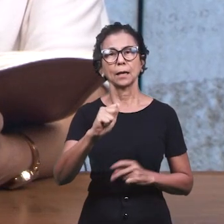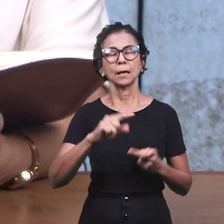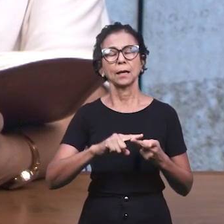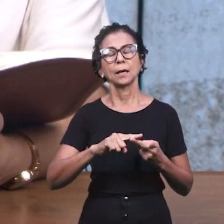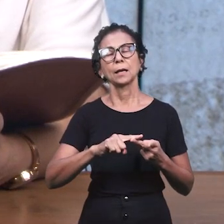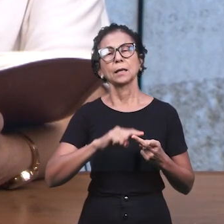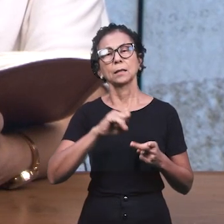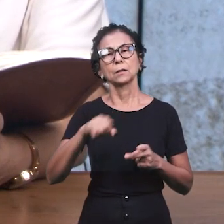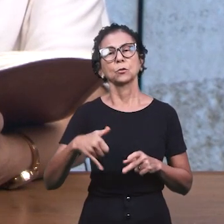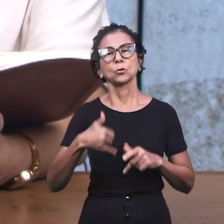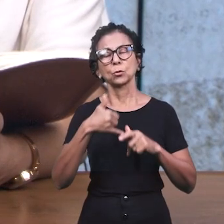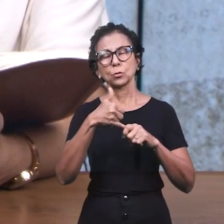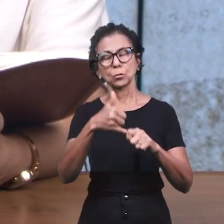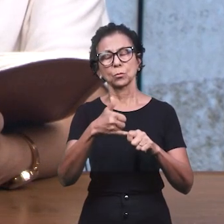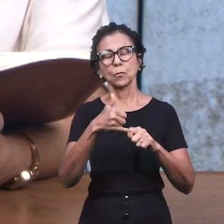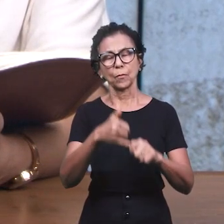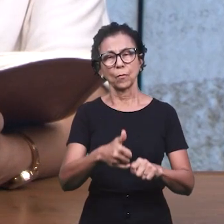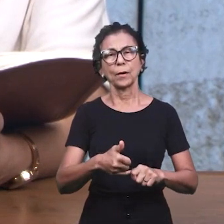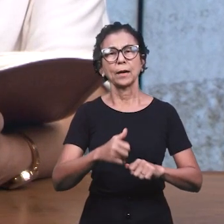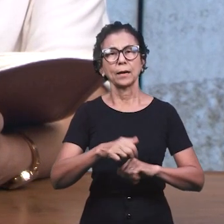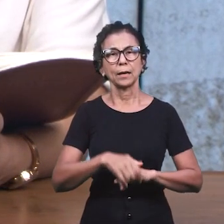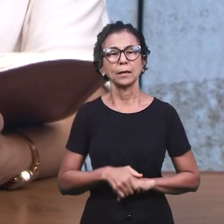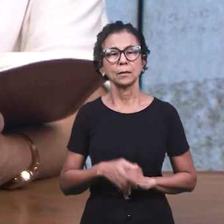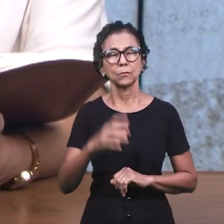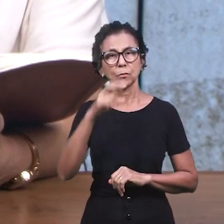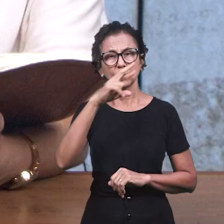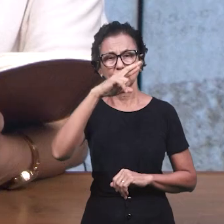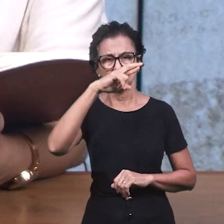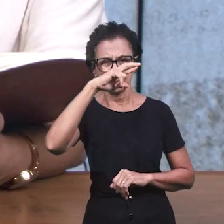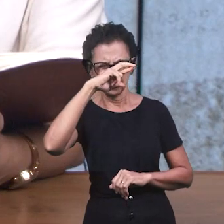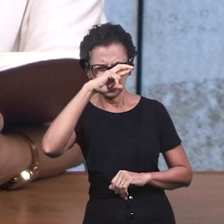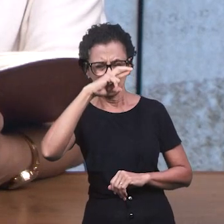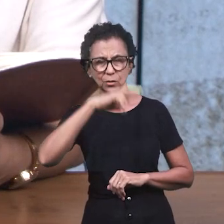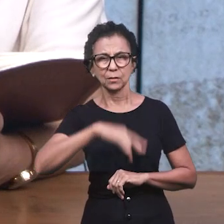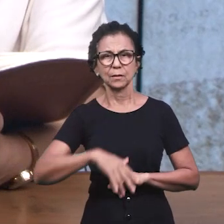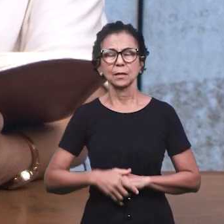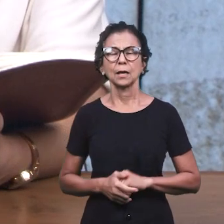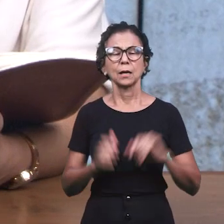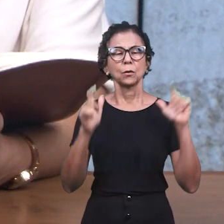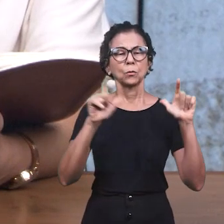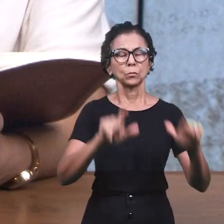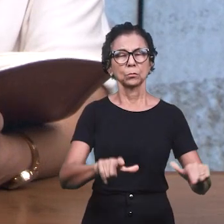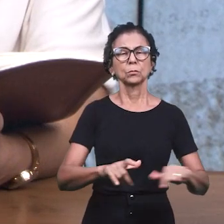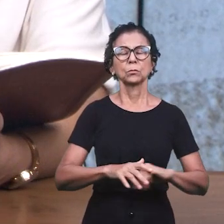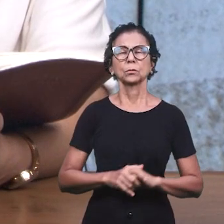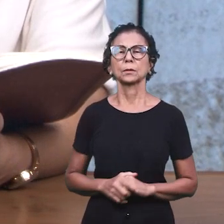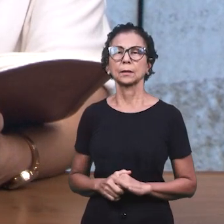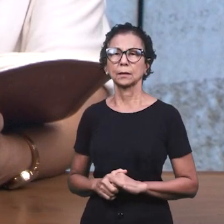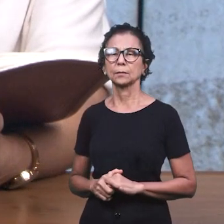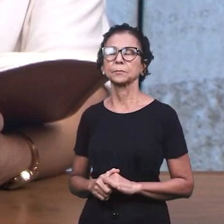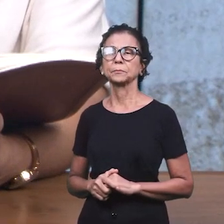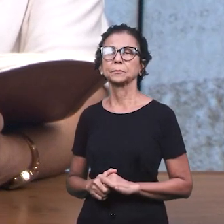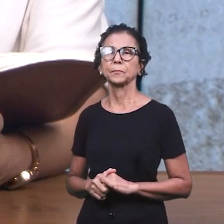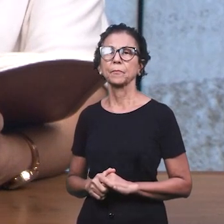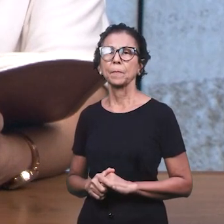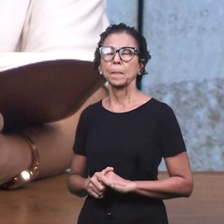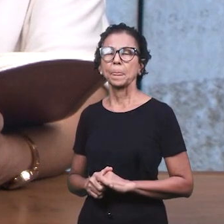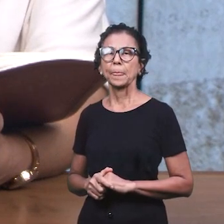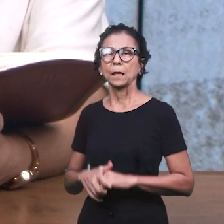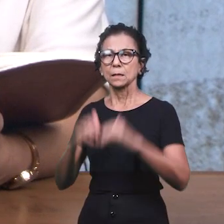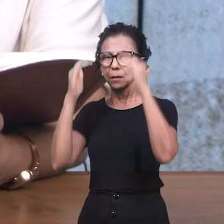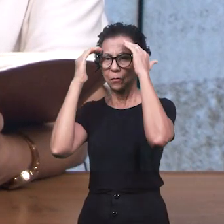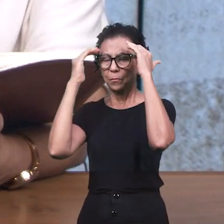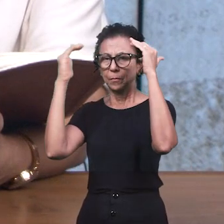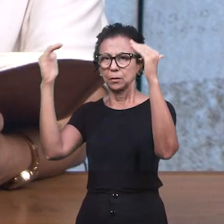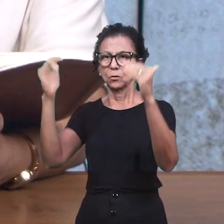Jefoné, que eram dos homens que foram espiar a terra, ficaram com vida. E falou Moisés essas palavras a todos